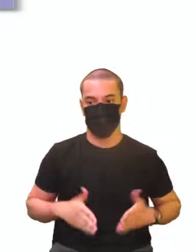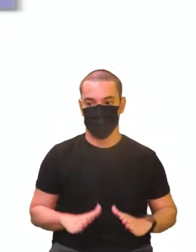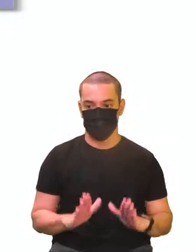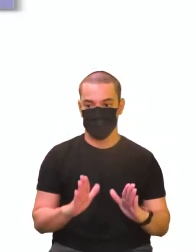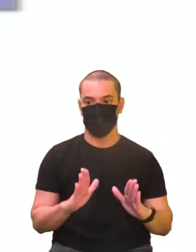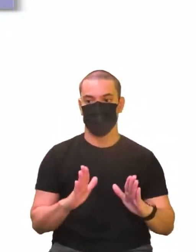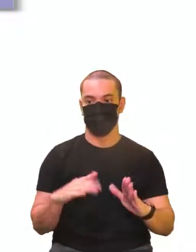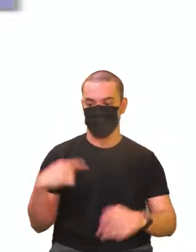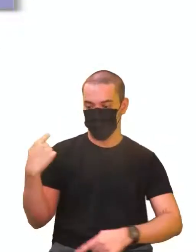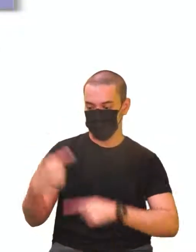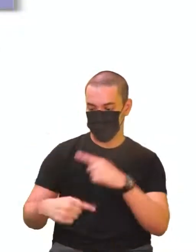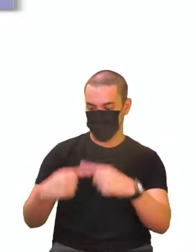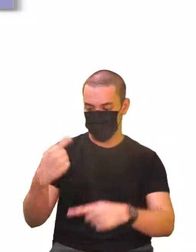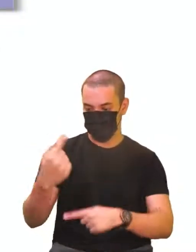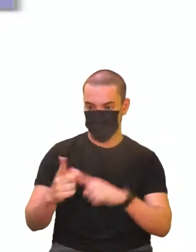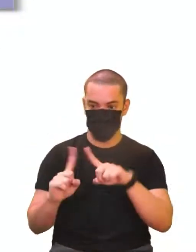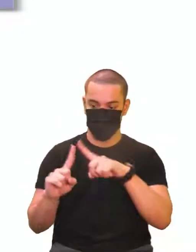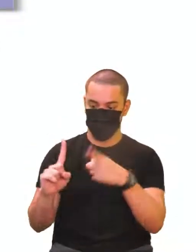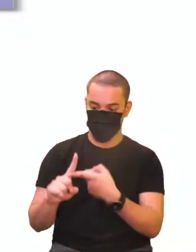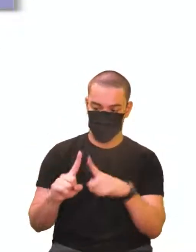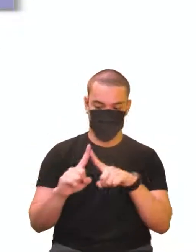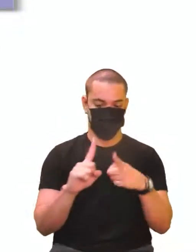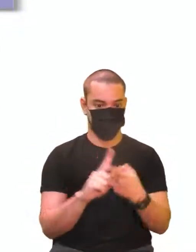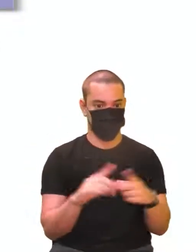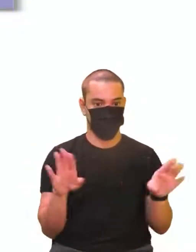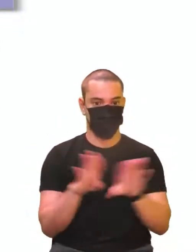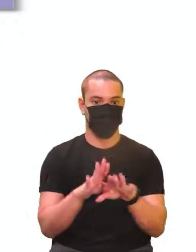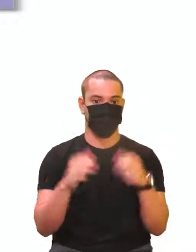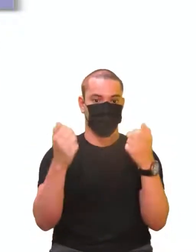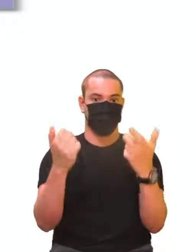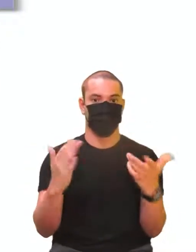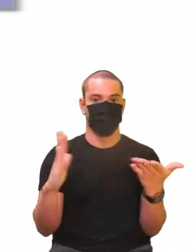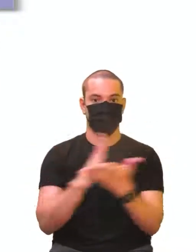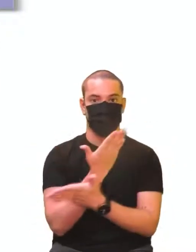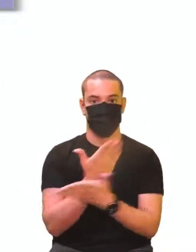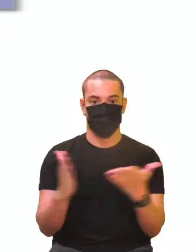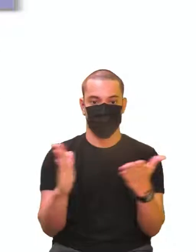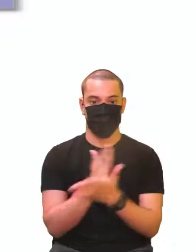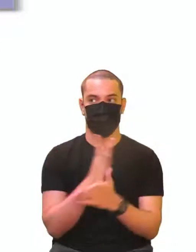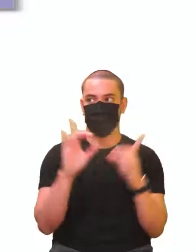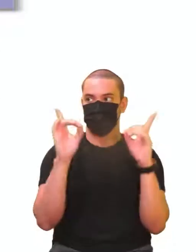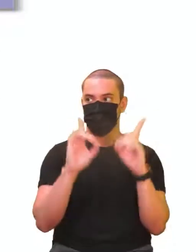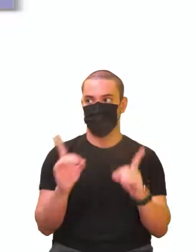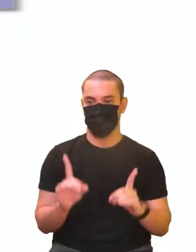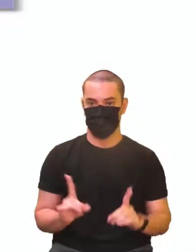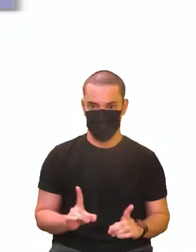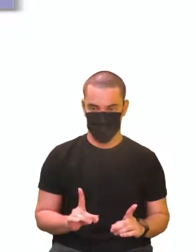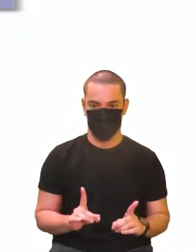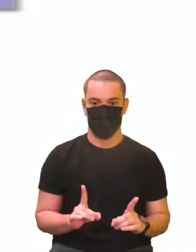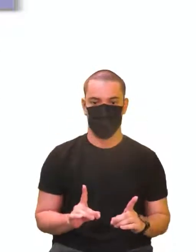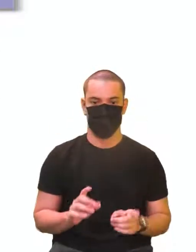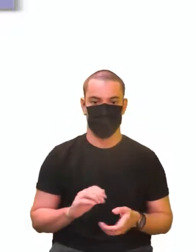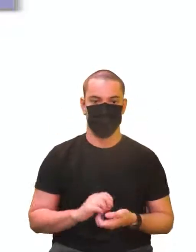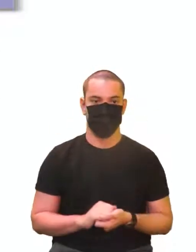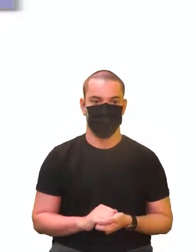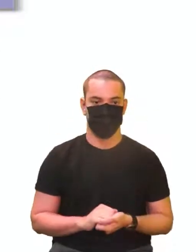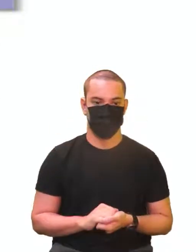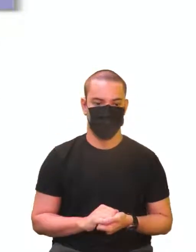a cada gestação. E vamos falar de algumas deficiências relacionadas a essas heranças